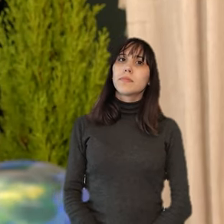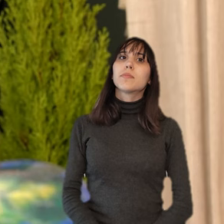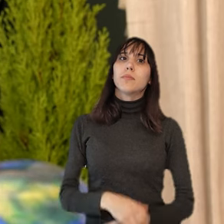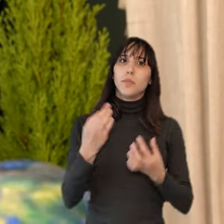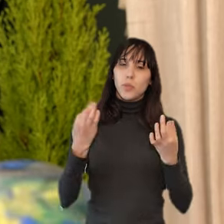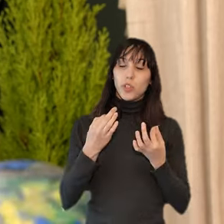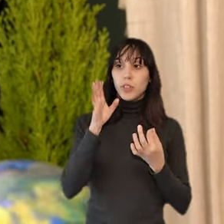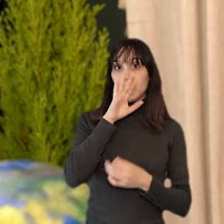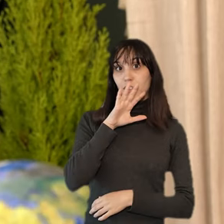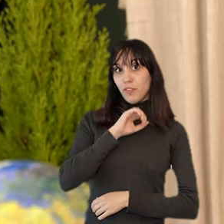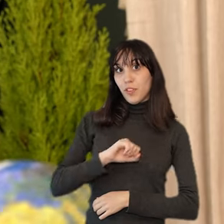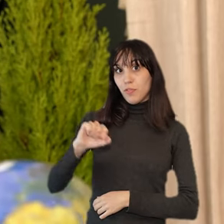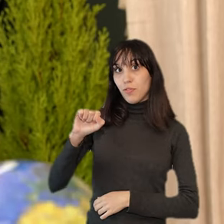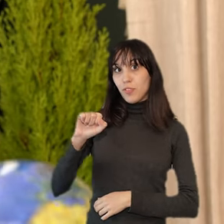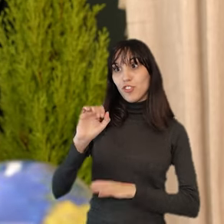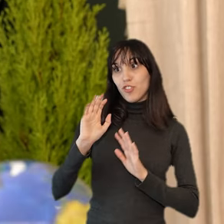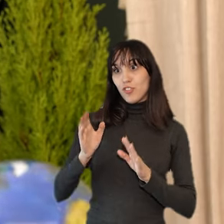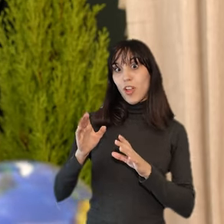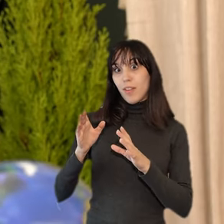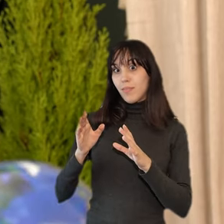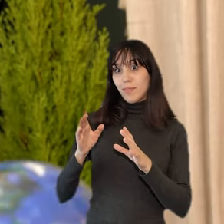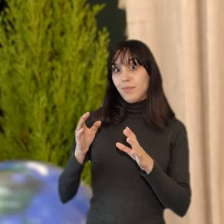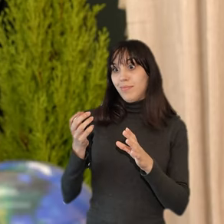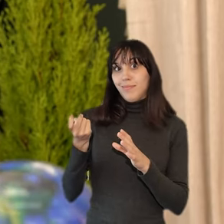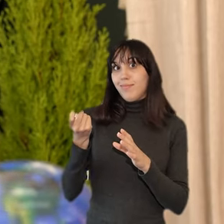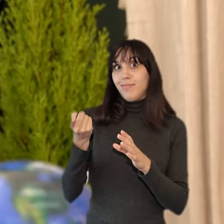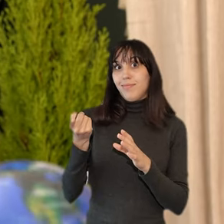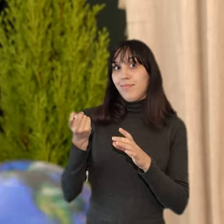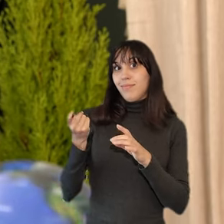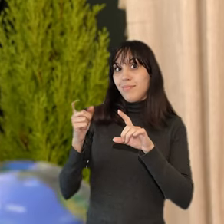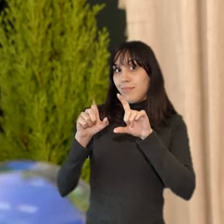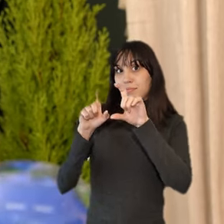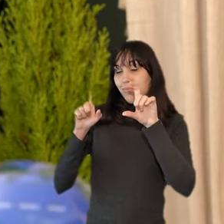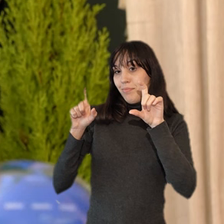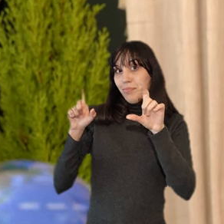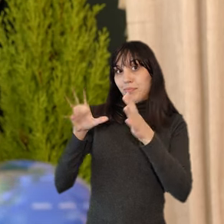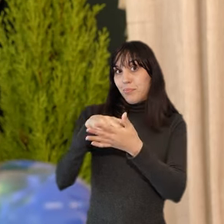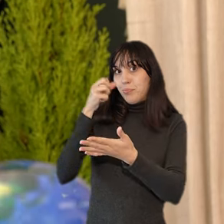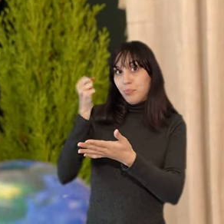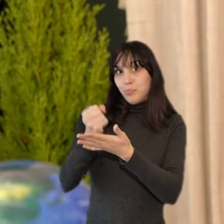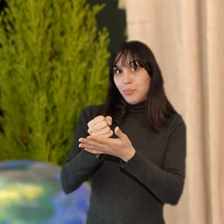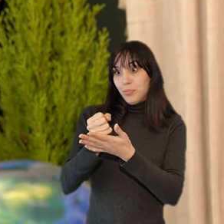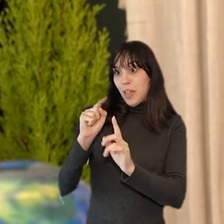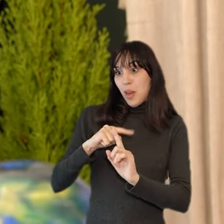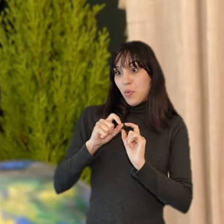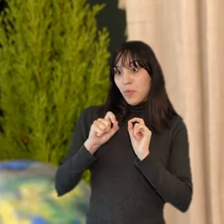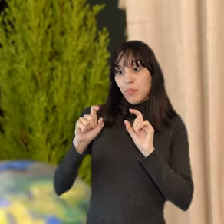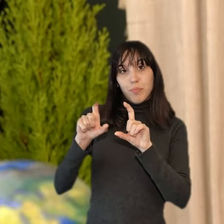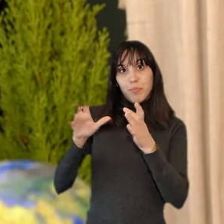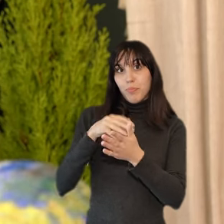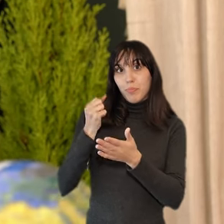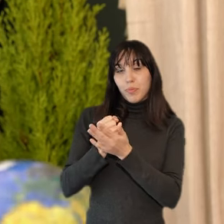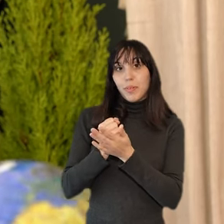Então se teu filho já já completou tá mesmo aqui a finalizar Este ano não é